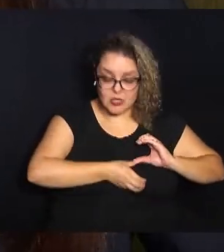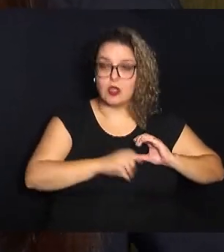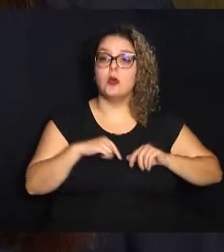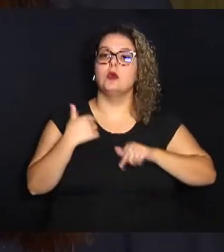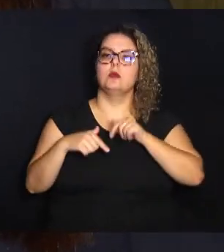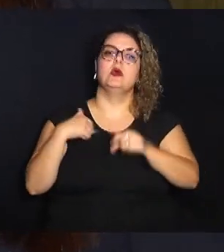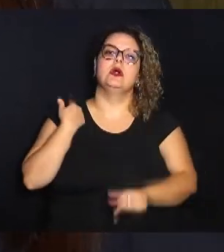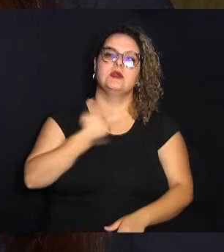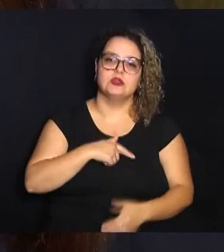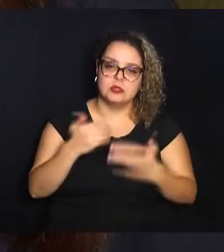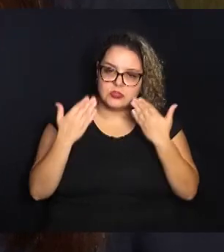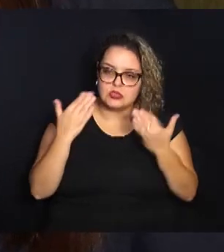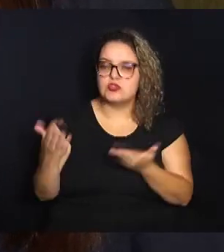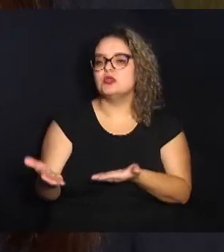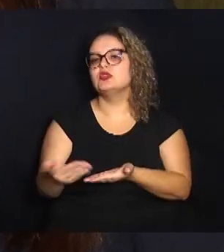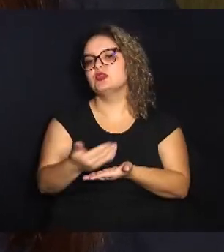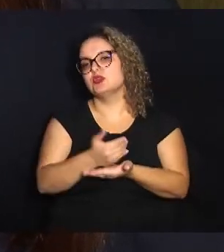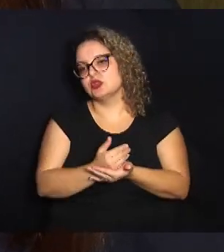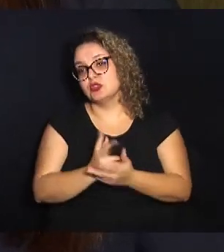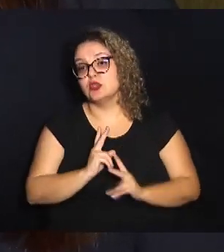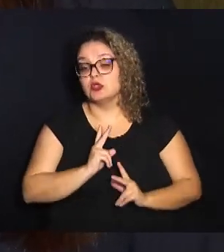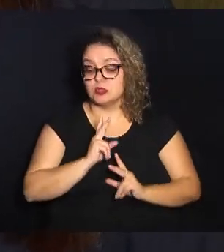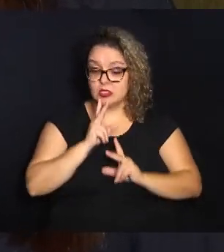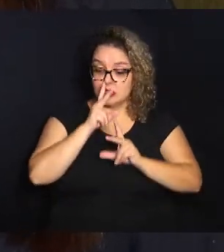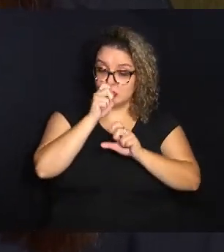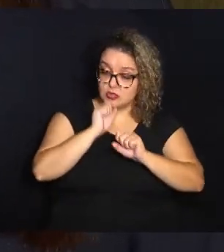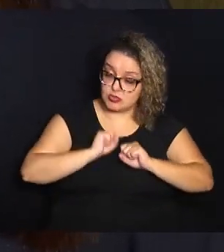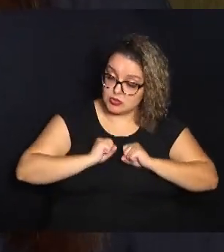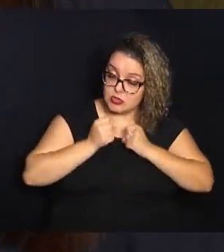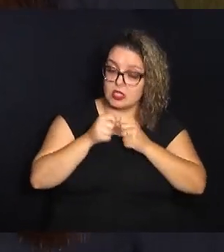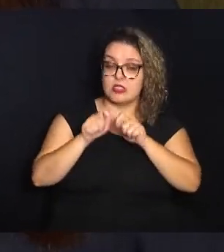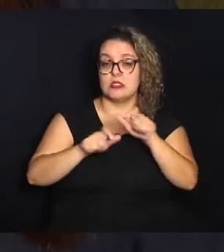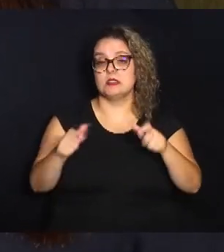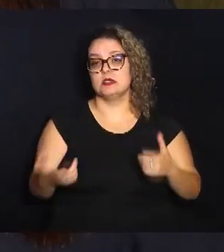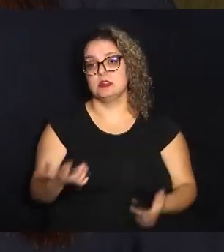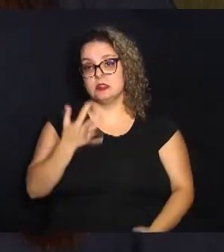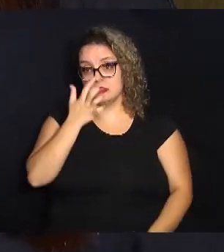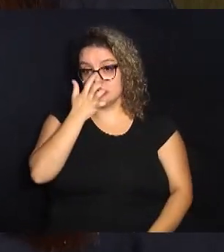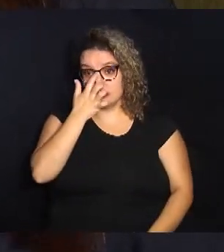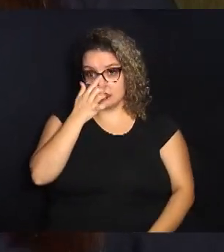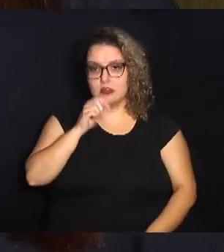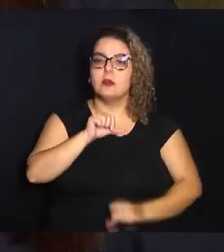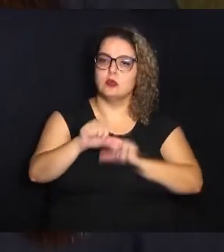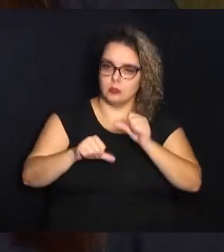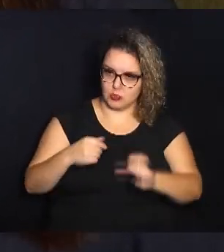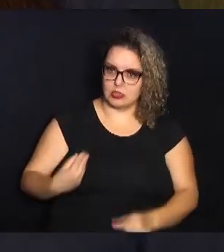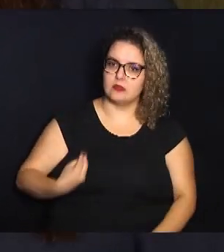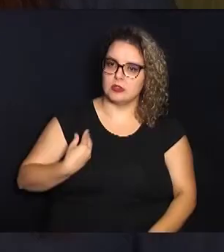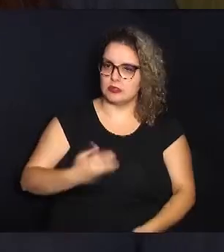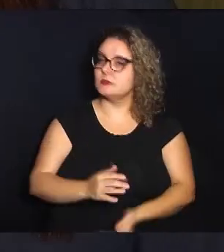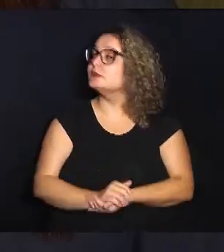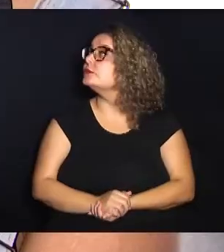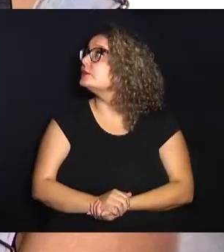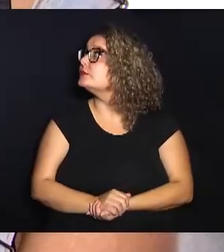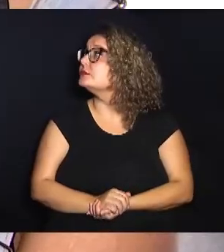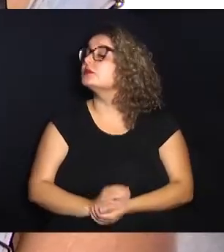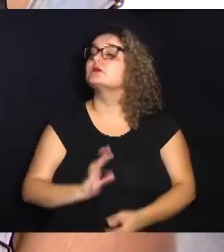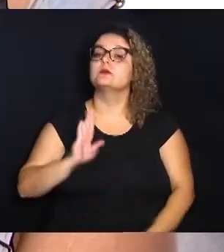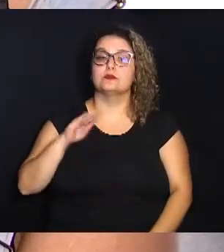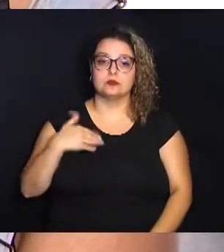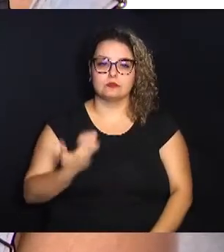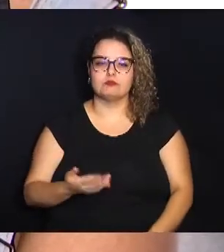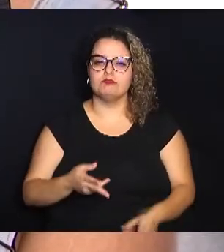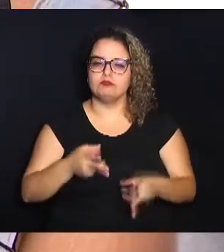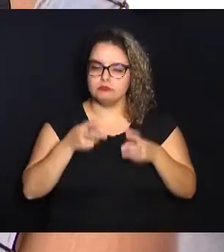trabalho da nossa psicóloga de acolhimento de fortalecimento dessas pessoas e muda vidas e quando a